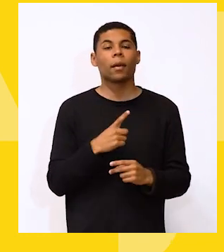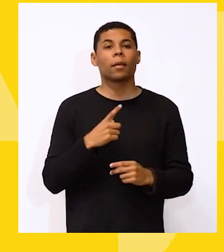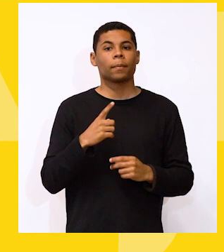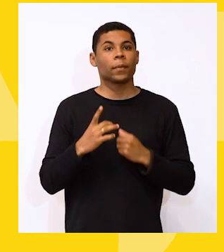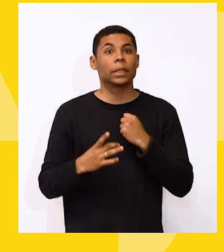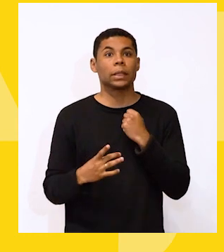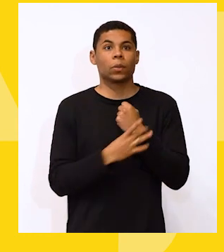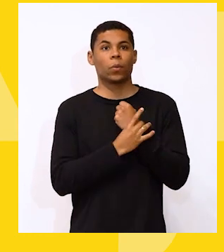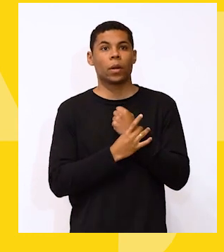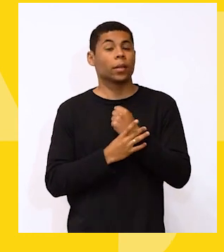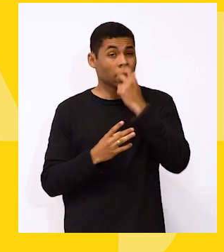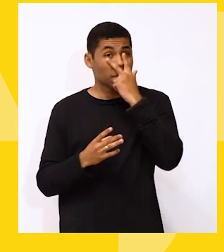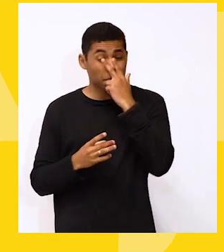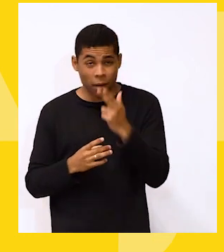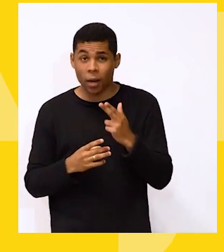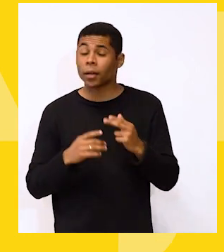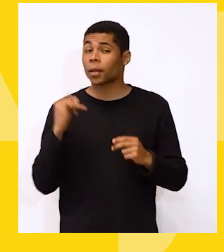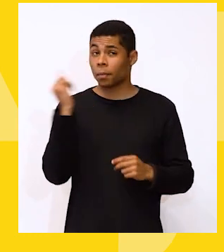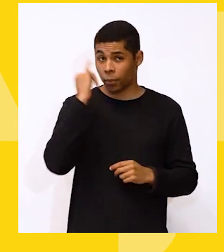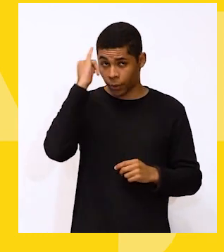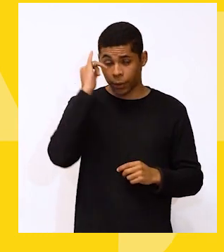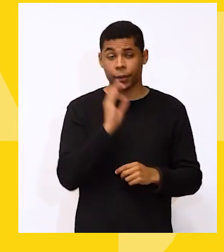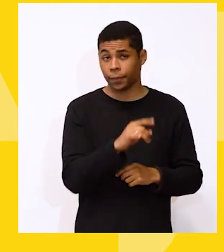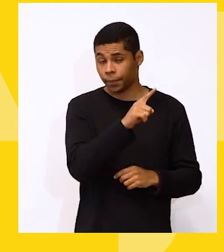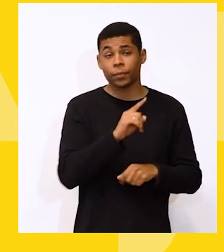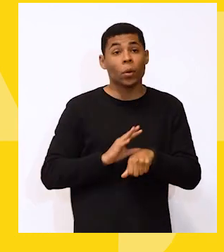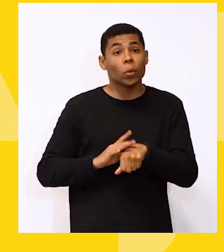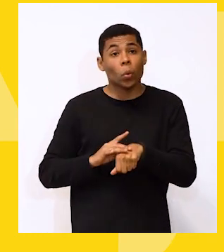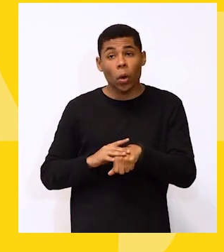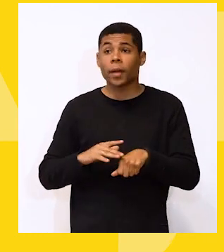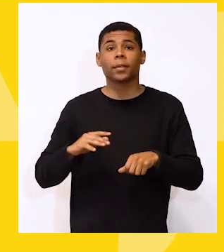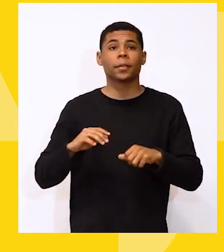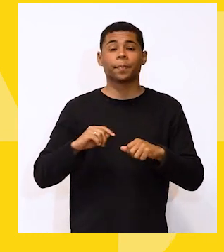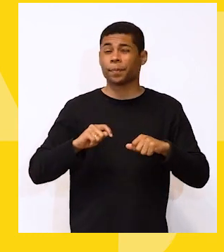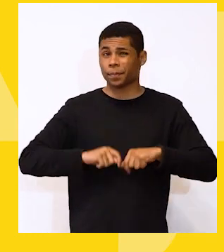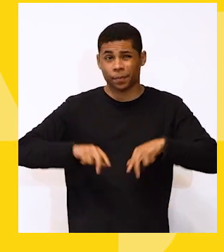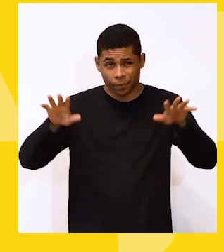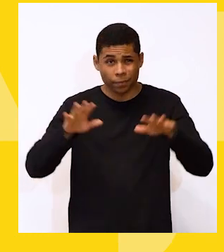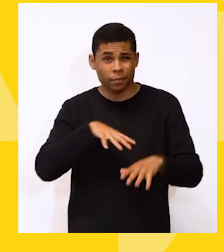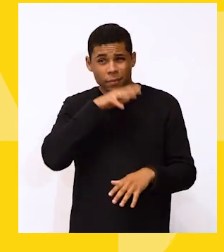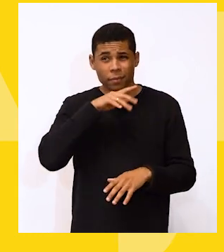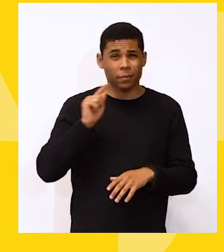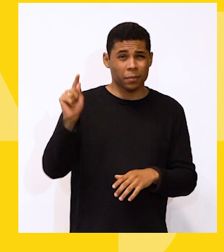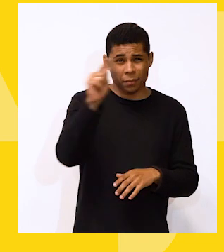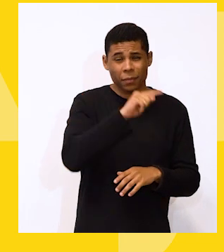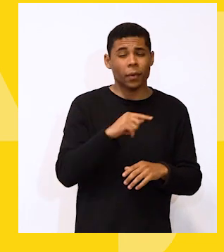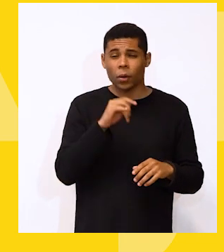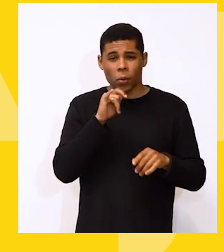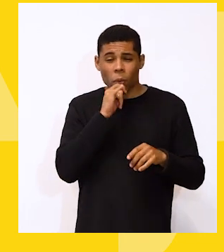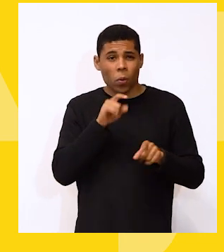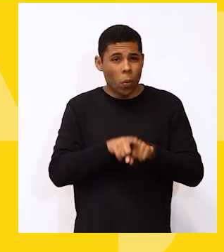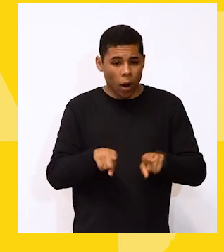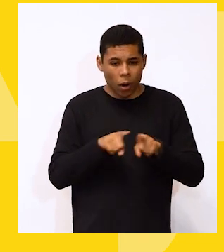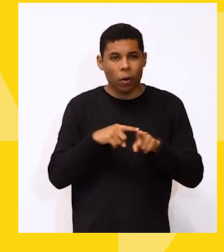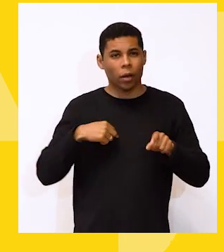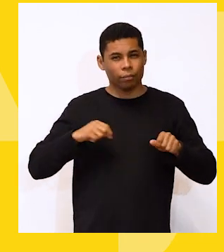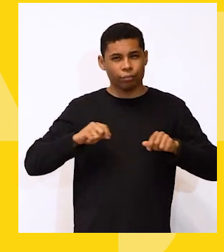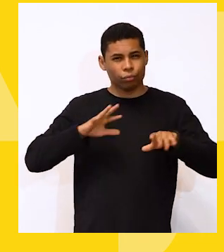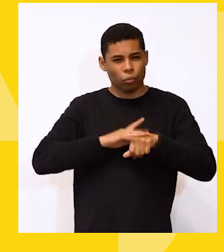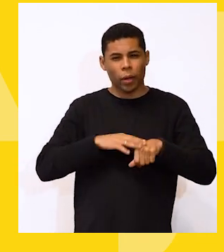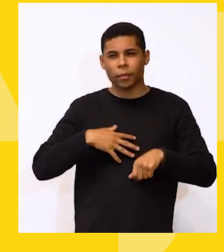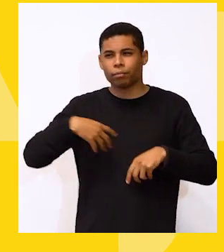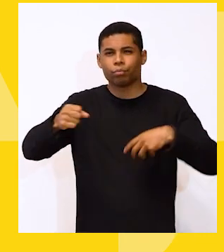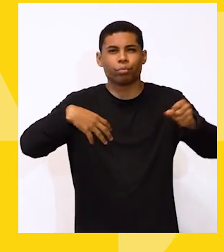de biossegurança acho que isso é uma questão super importante né doenças transmitidas de animal para animal e os animais para os homens que são para homens que são zonosas Então